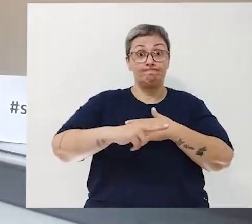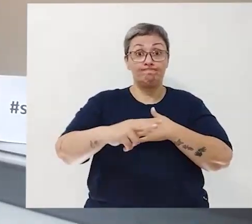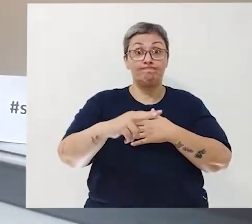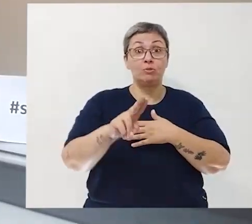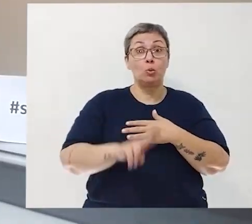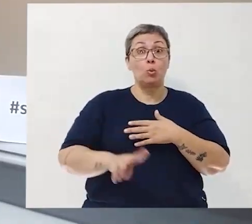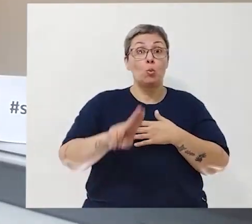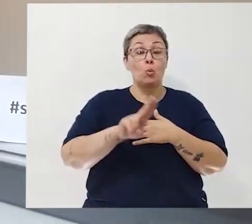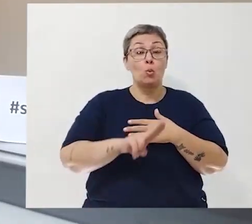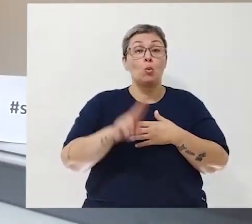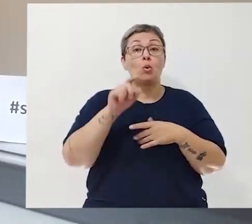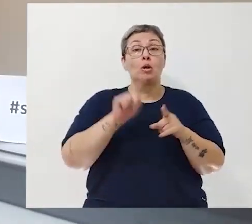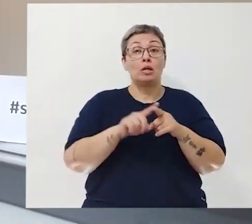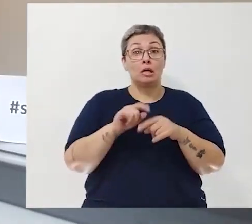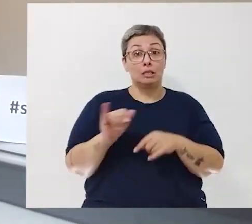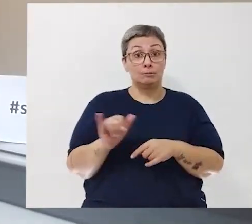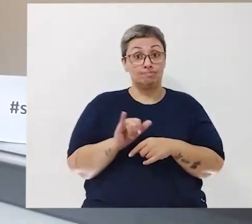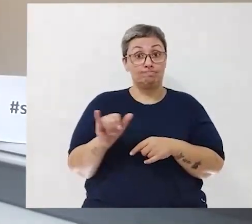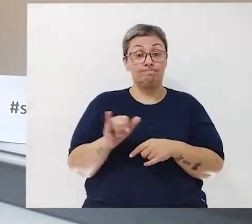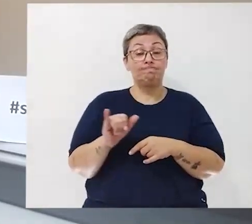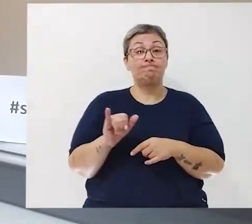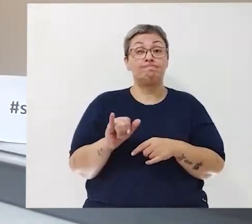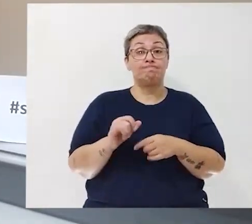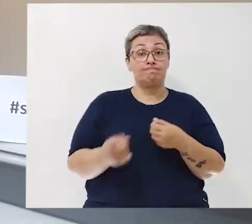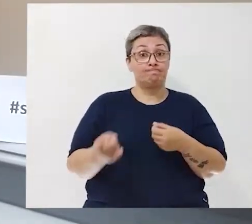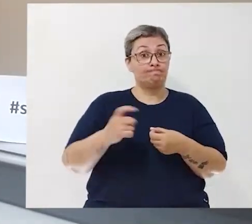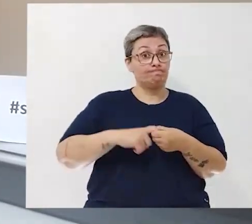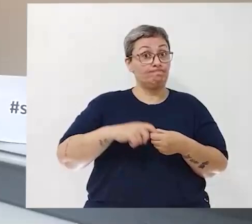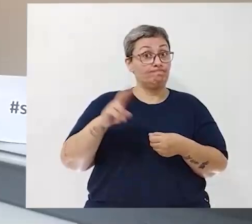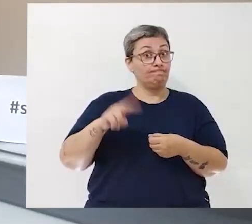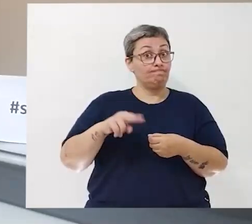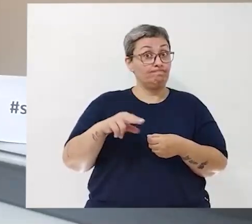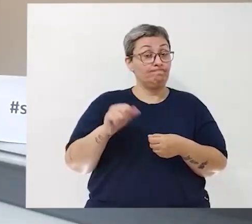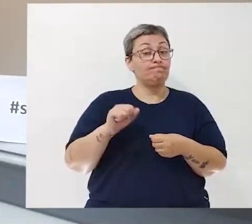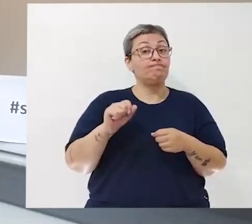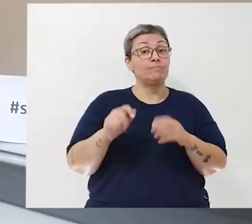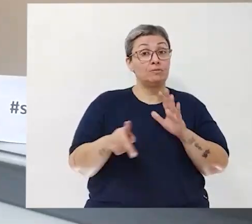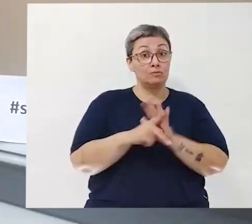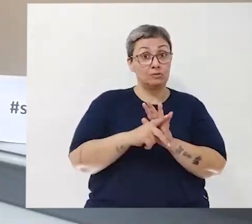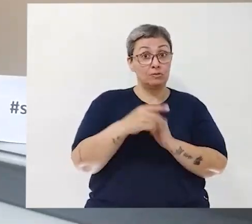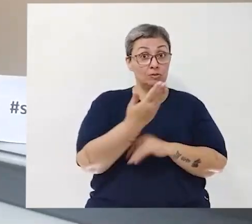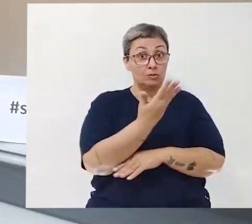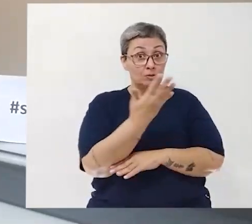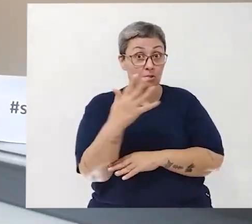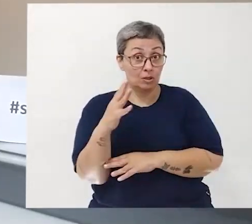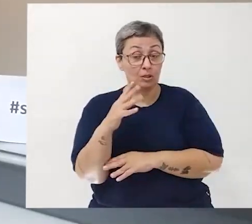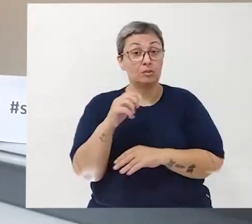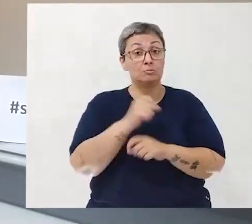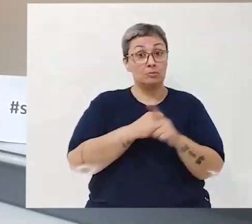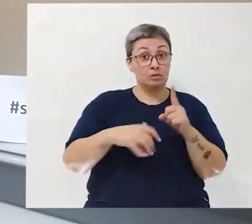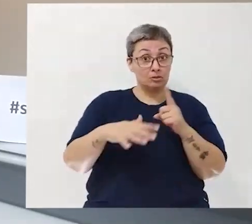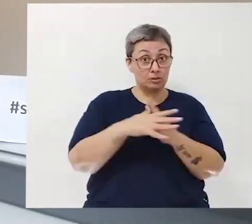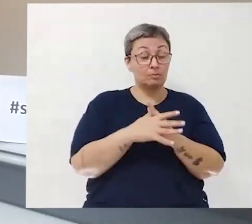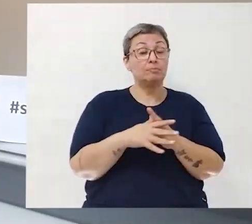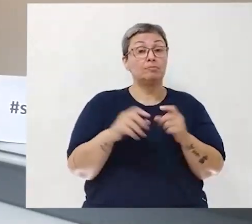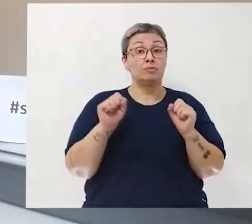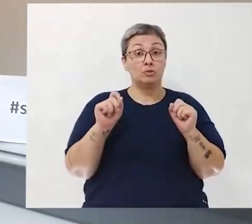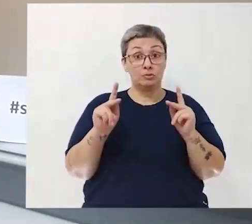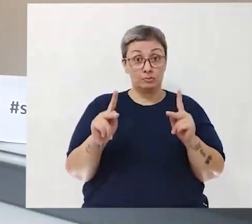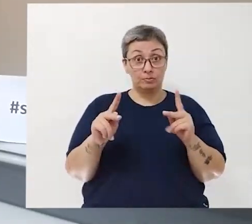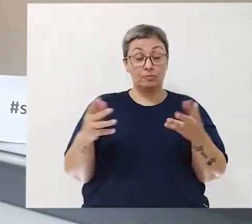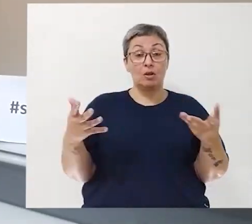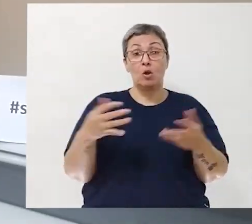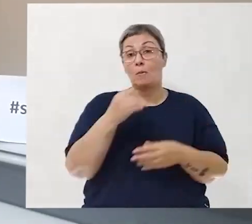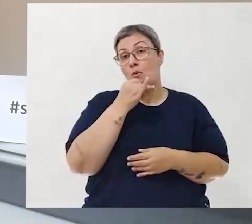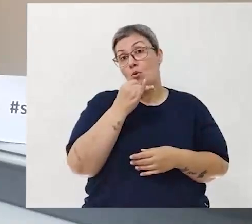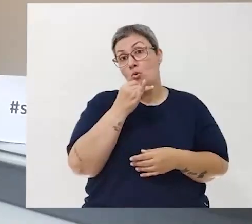do uso da energia não renovável para a natureza e para a sociedade, ok?